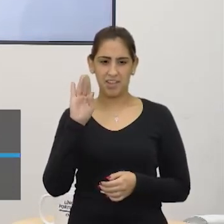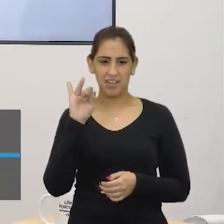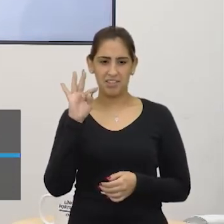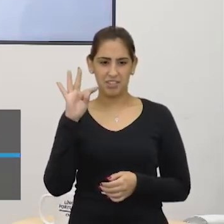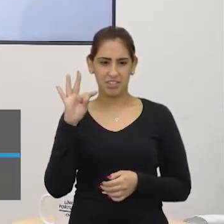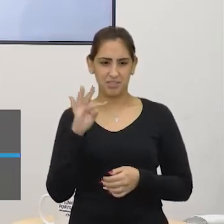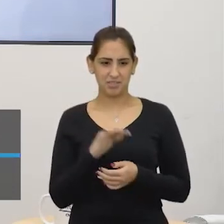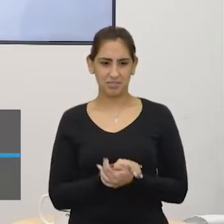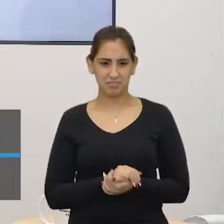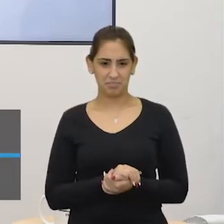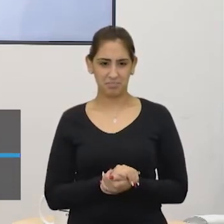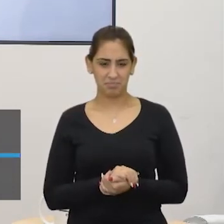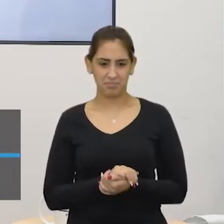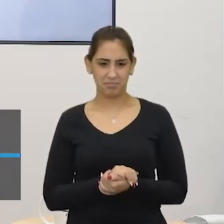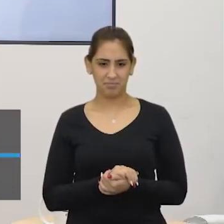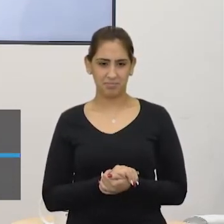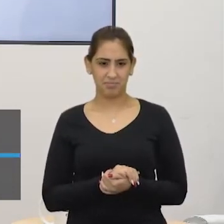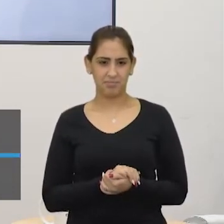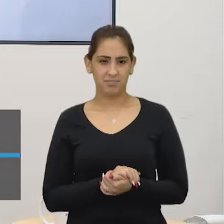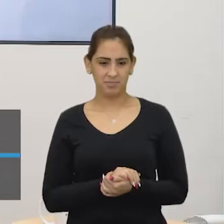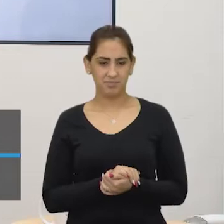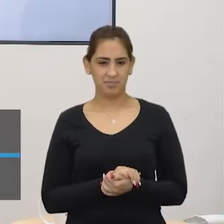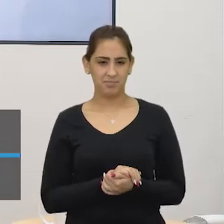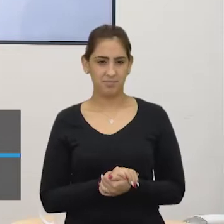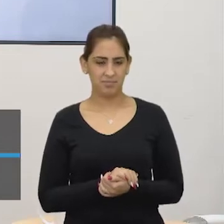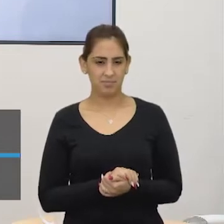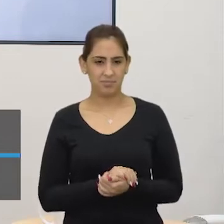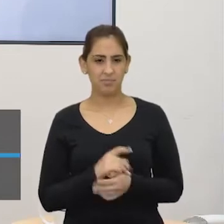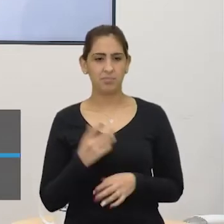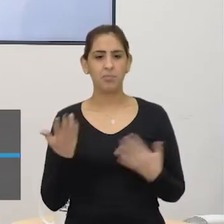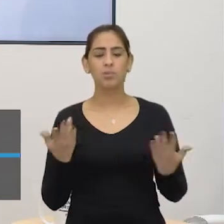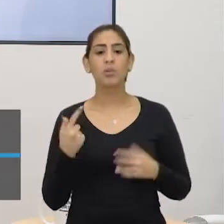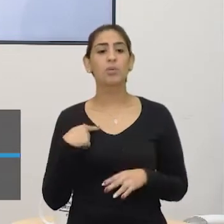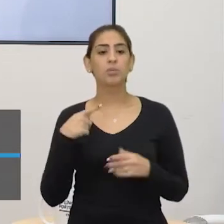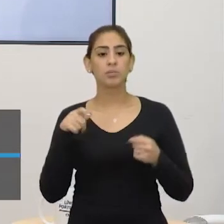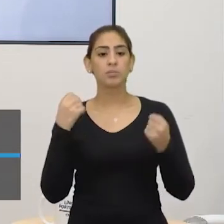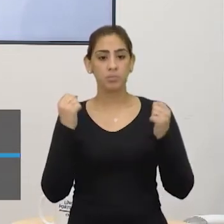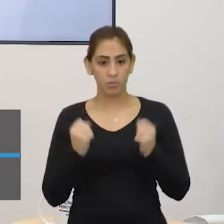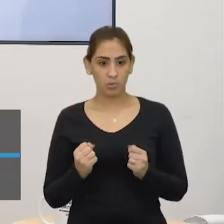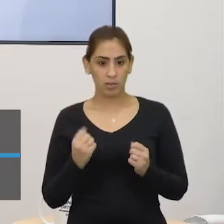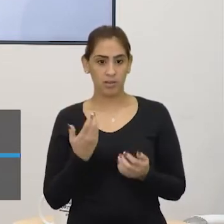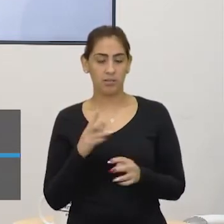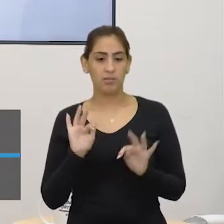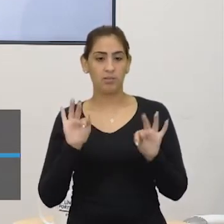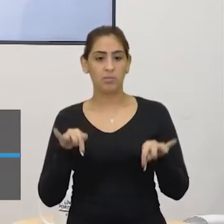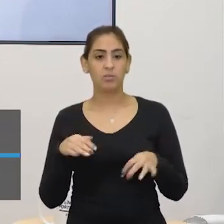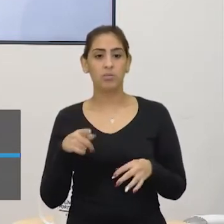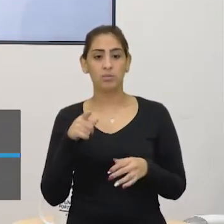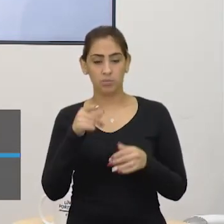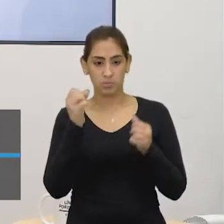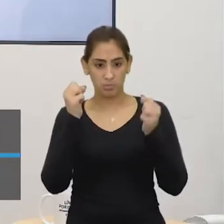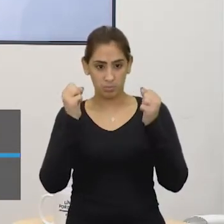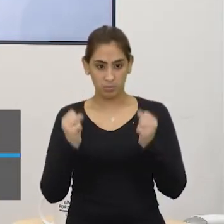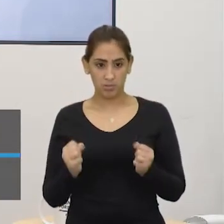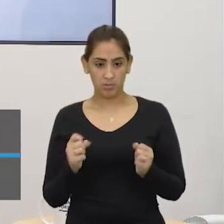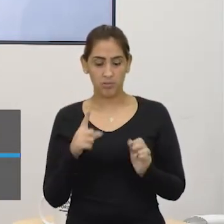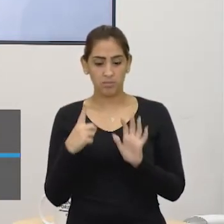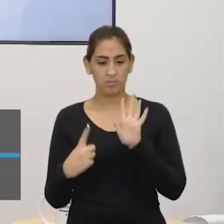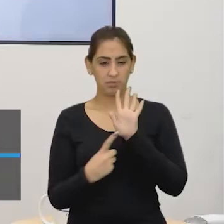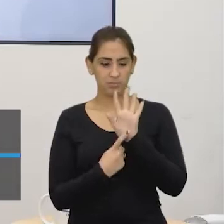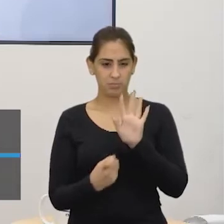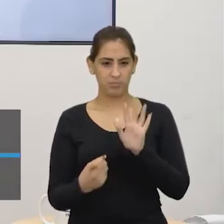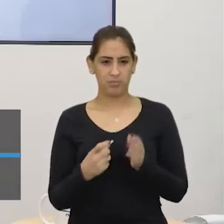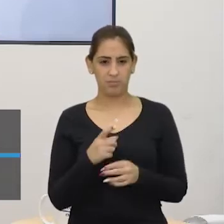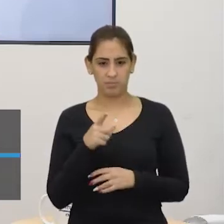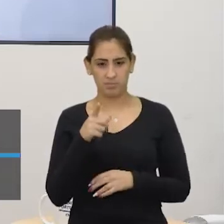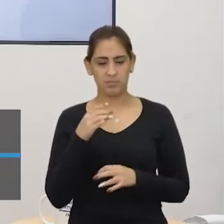da primeira série, a aula de hoje. Se puder, dá um tempinho. Quando puder. Se não, quando puder, dá um tempinho e vai lá na aula que